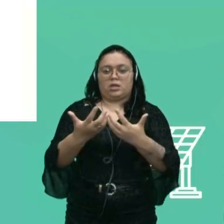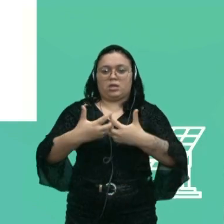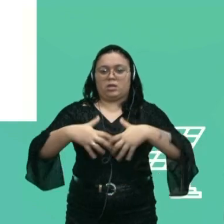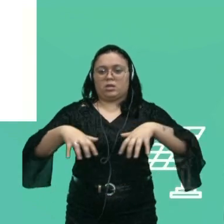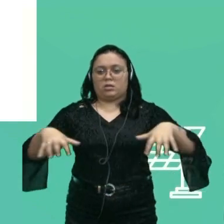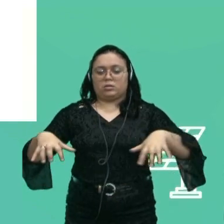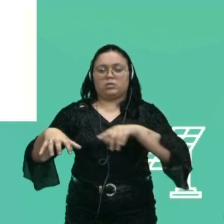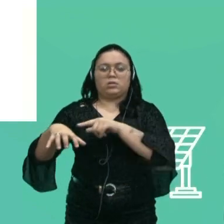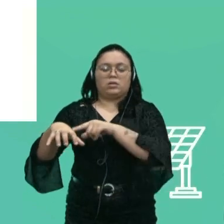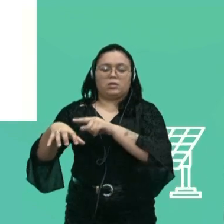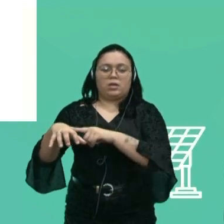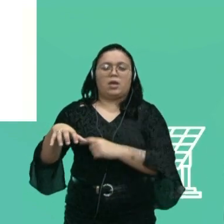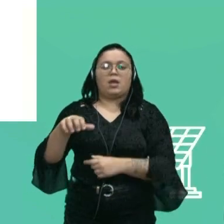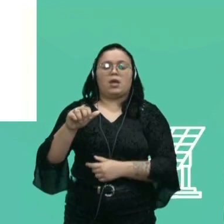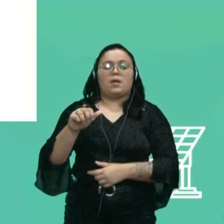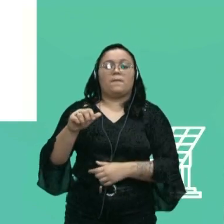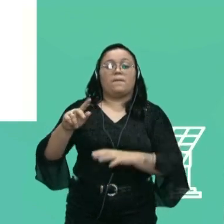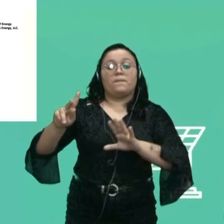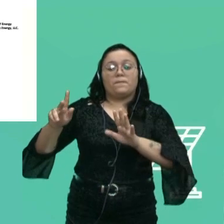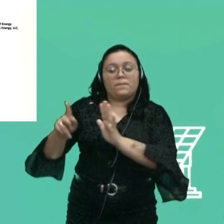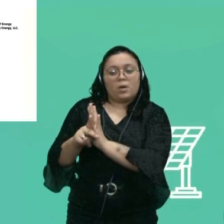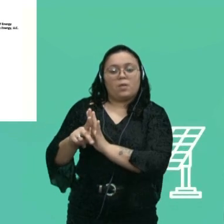há aplicação veicular.